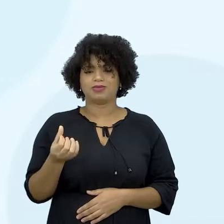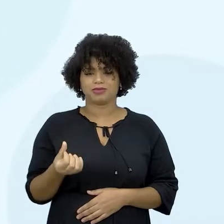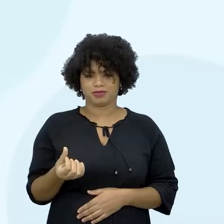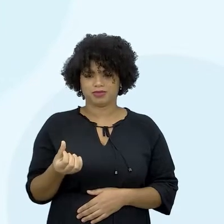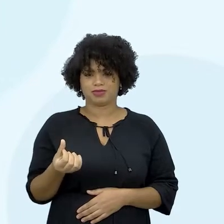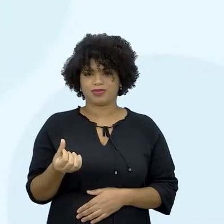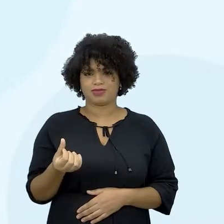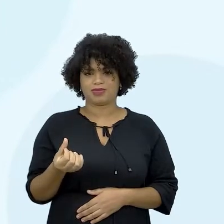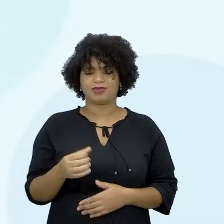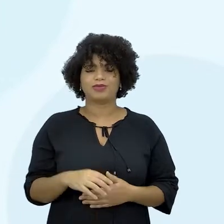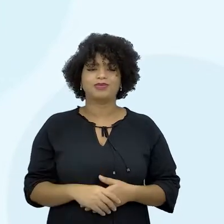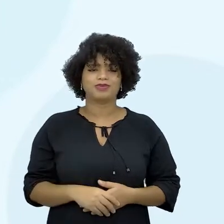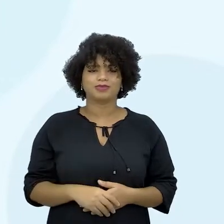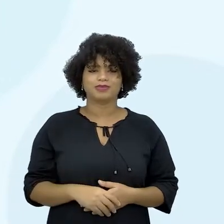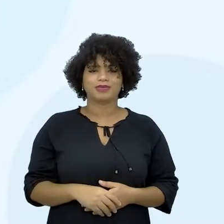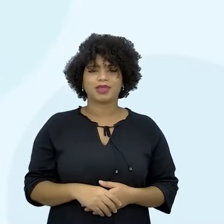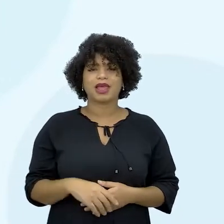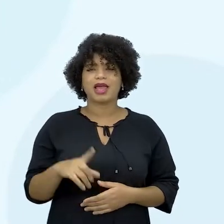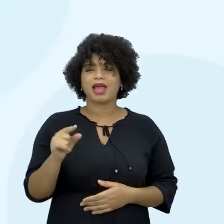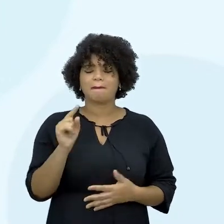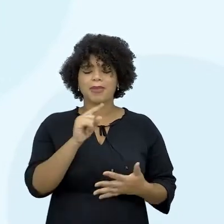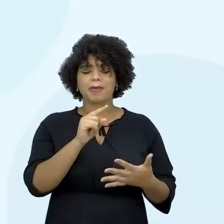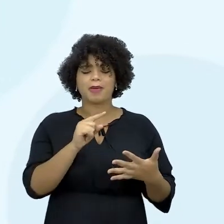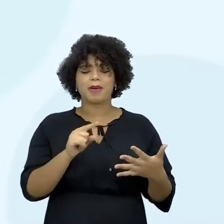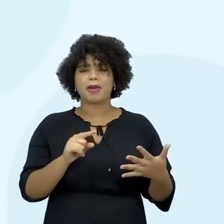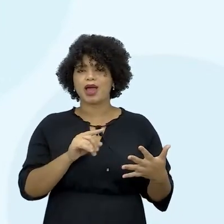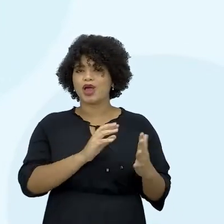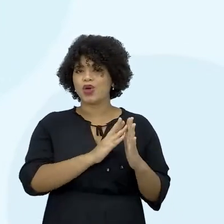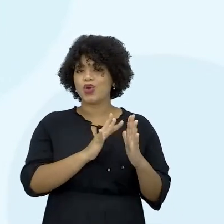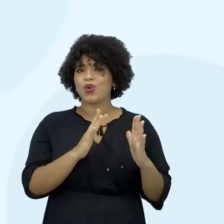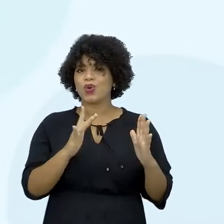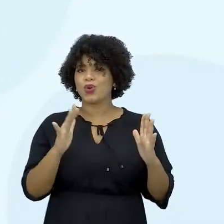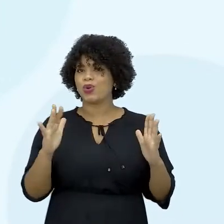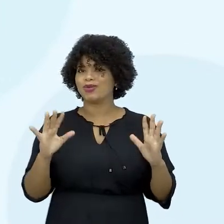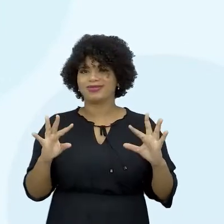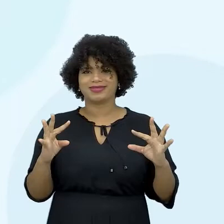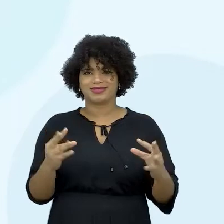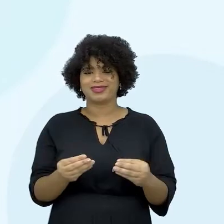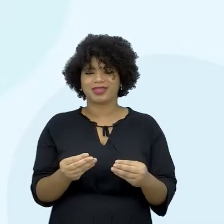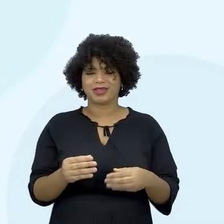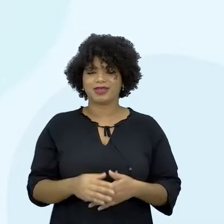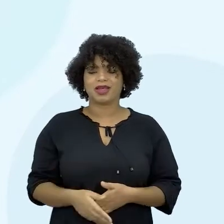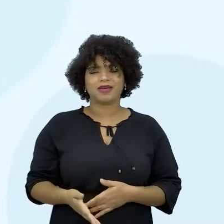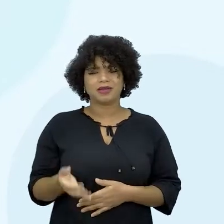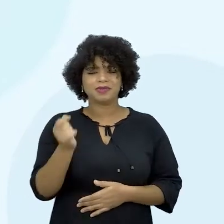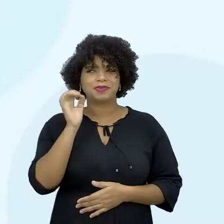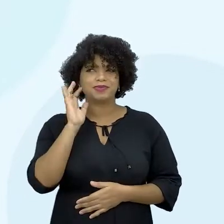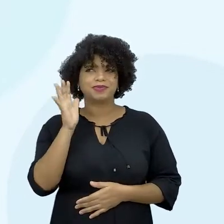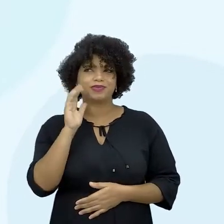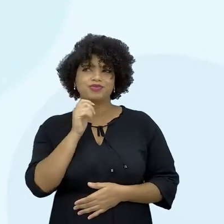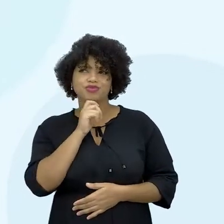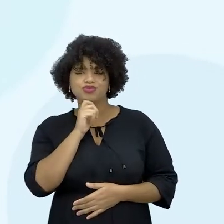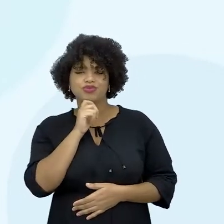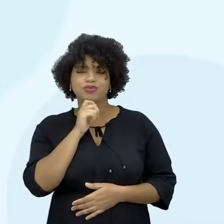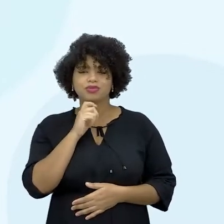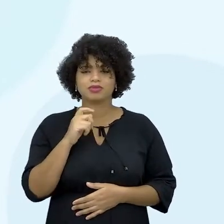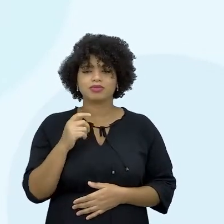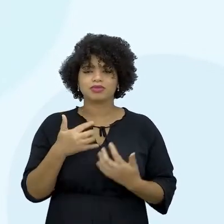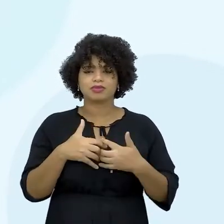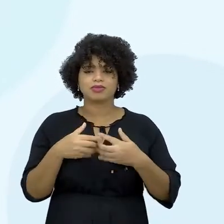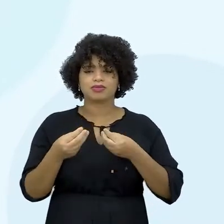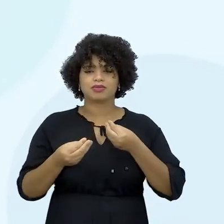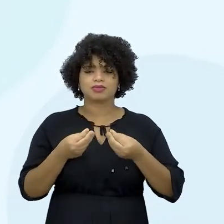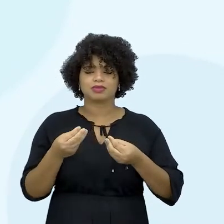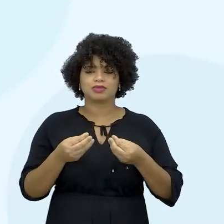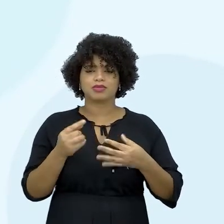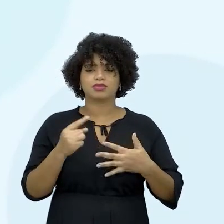6, certo? Então, esse é todo o seu percurso. E aí, conforme eu havia dito, vamos pensar um pouco mais como funciona aí